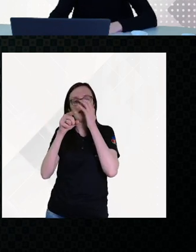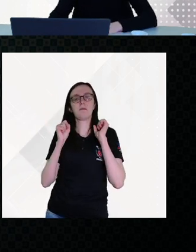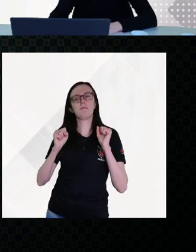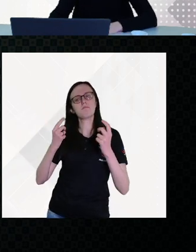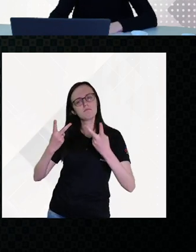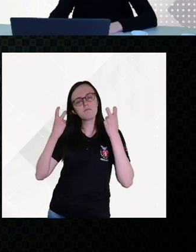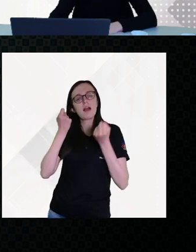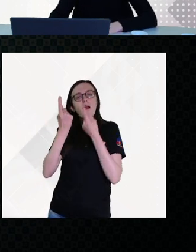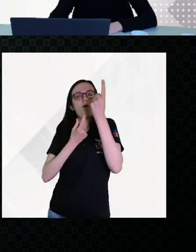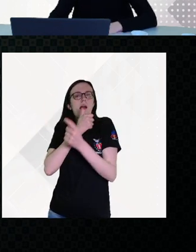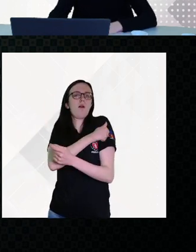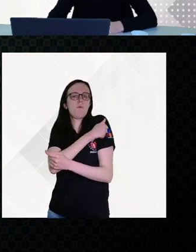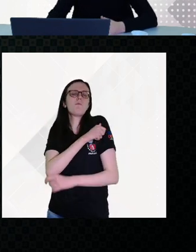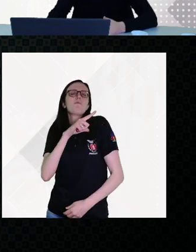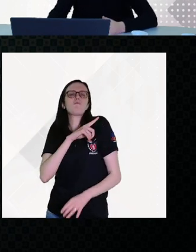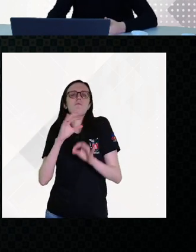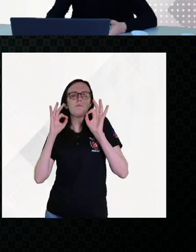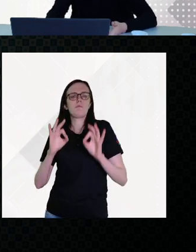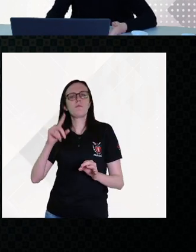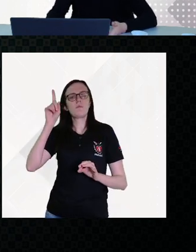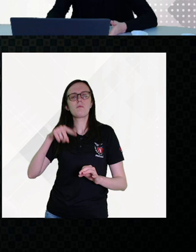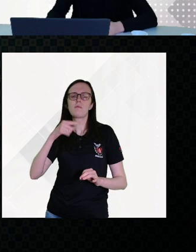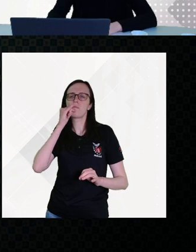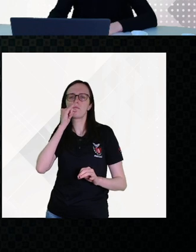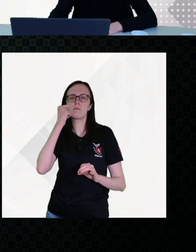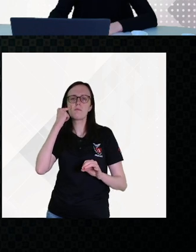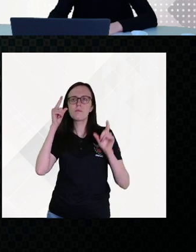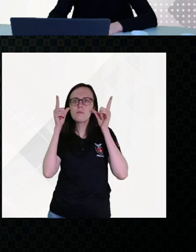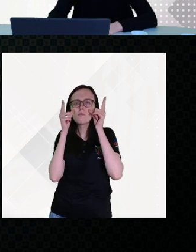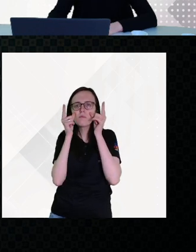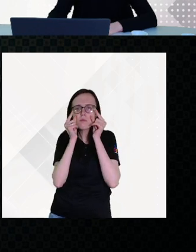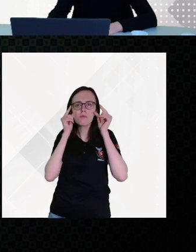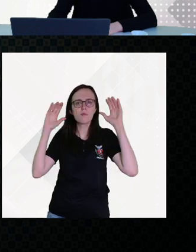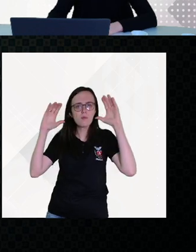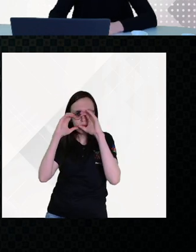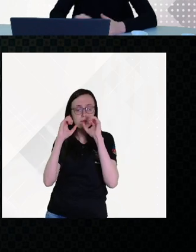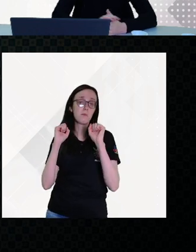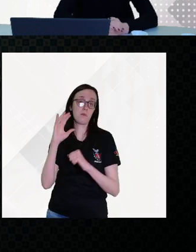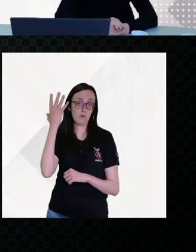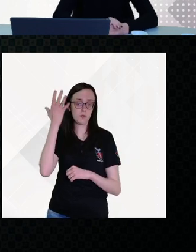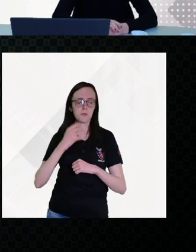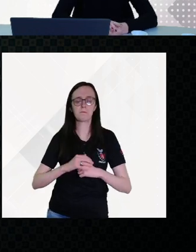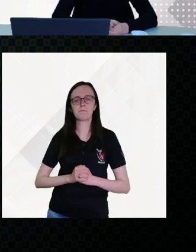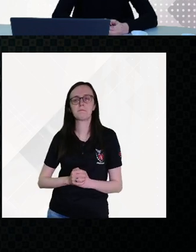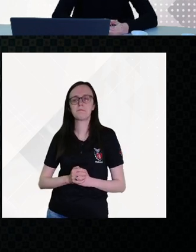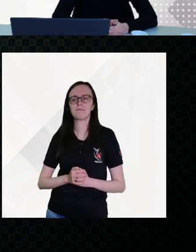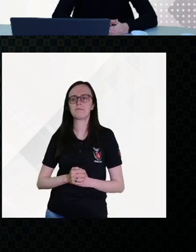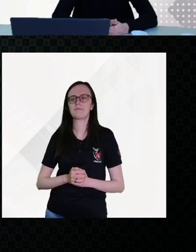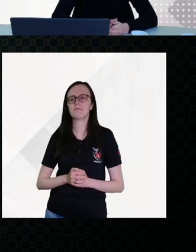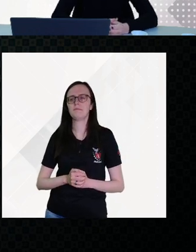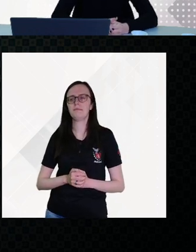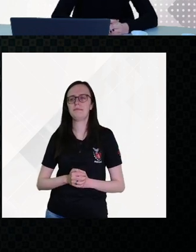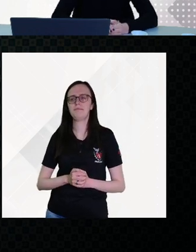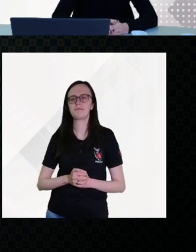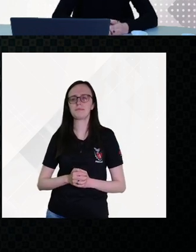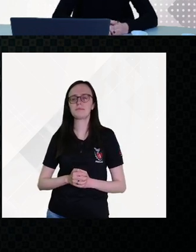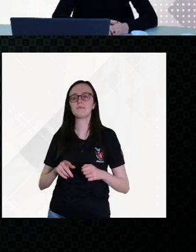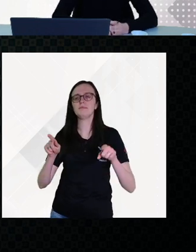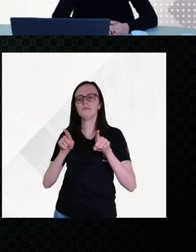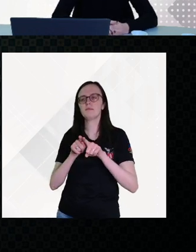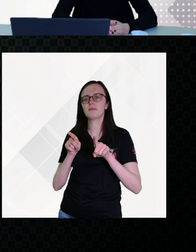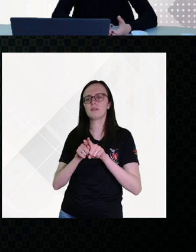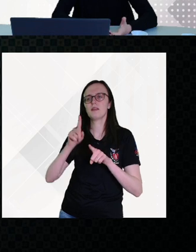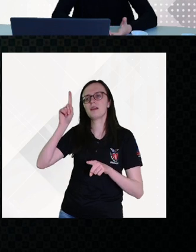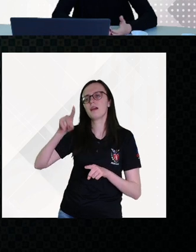alguns estudantes que têm uma baixa visão, por exemplo. E também esses distúrbios